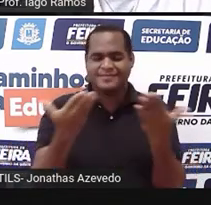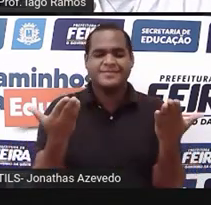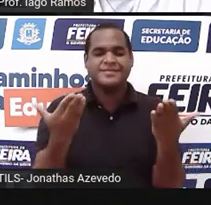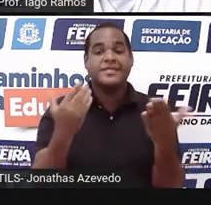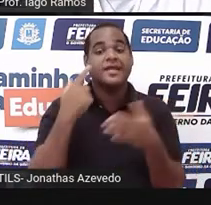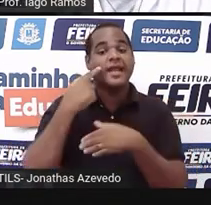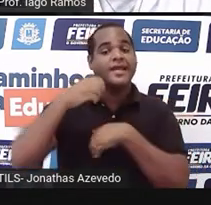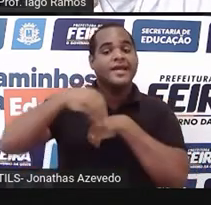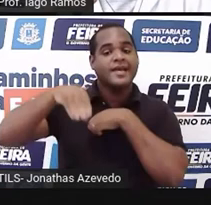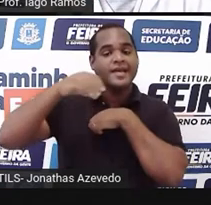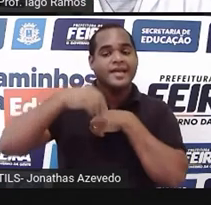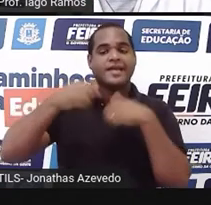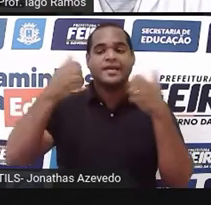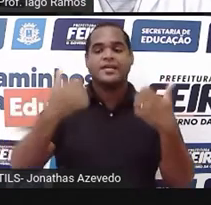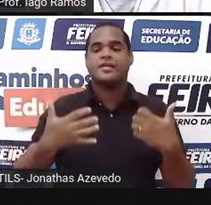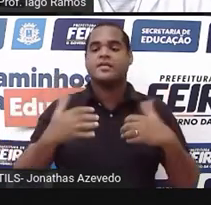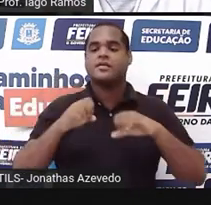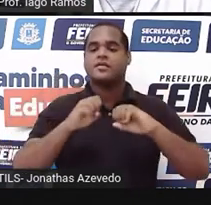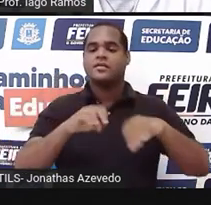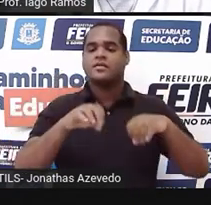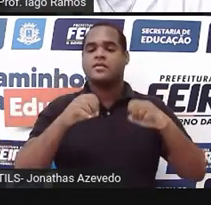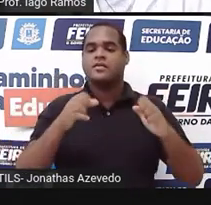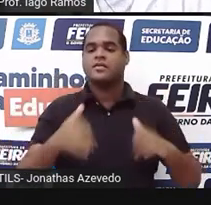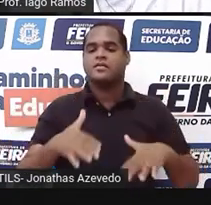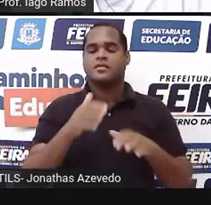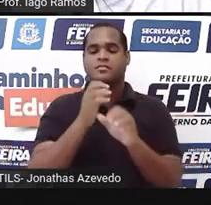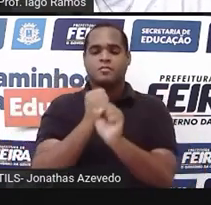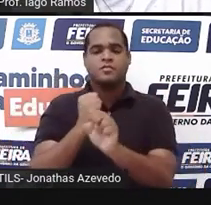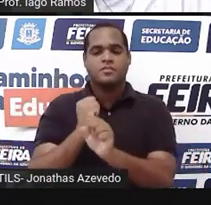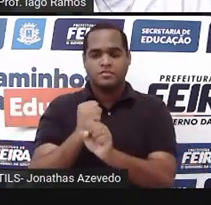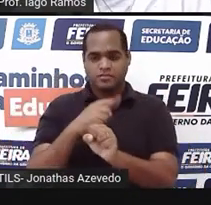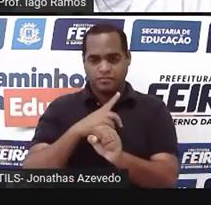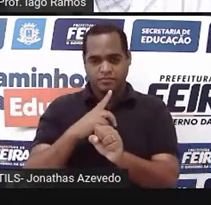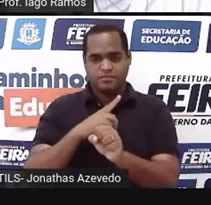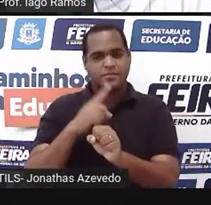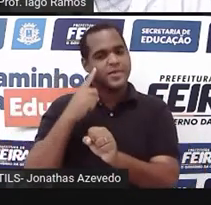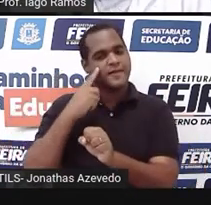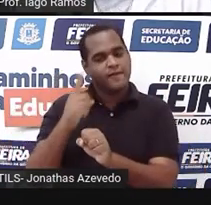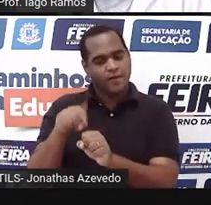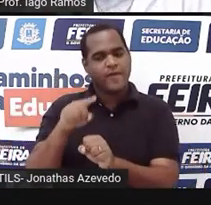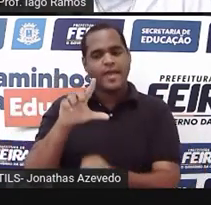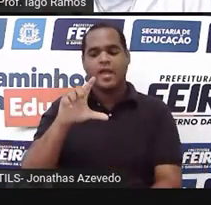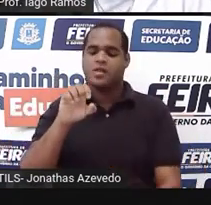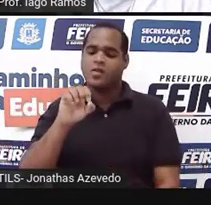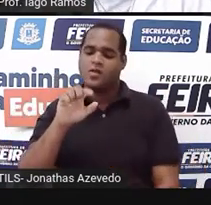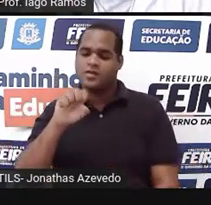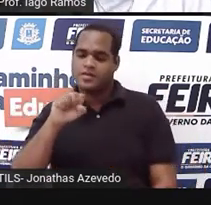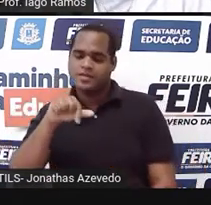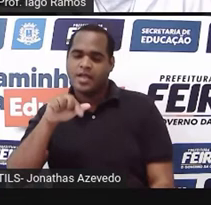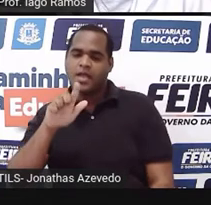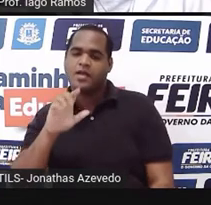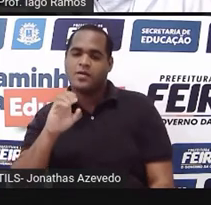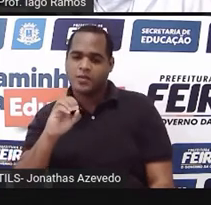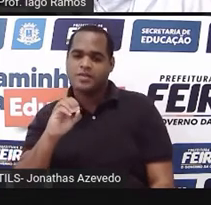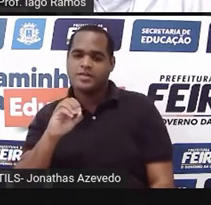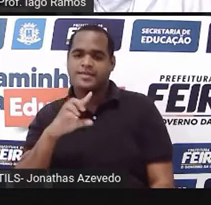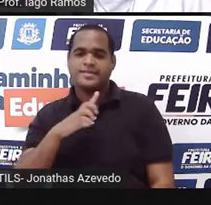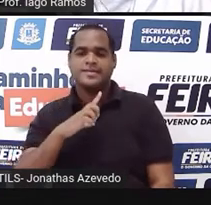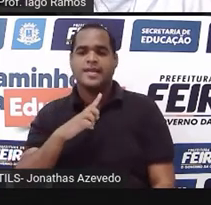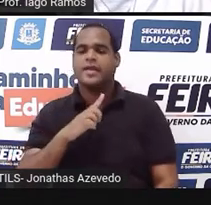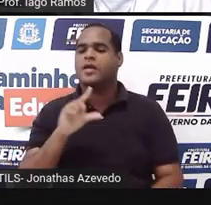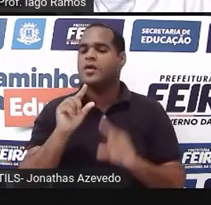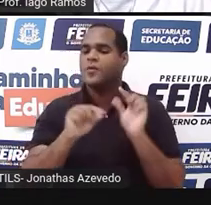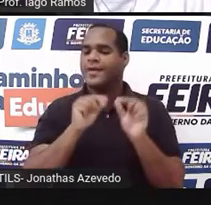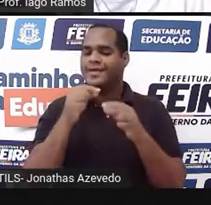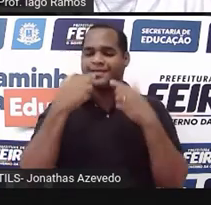dei na área na aula que a gente cálculo área de losango e lá na área de cálculo de área de losango